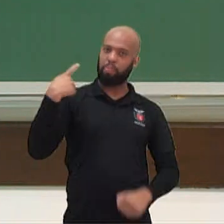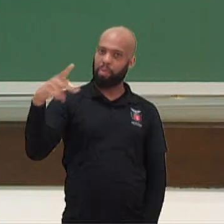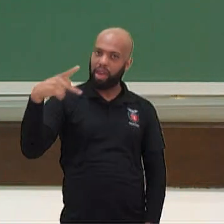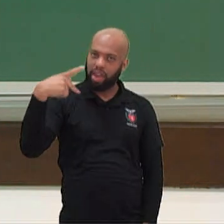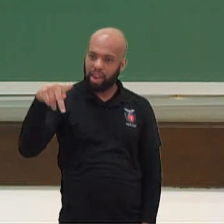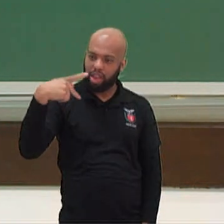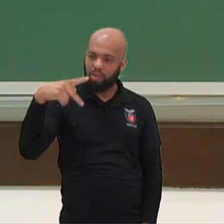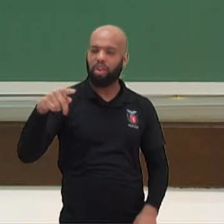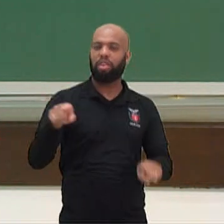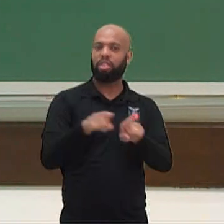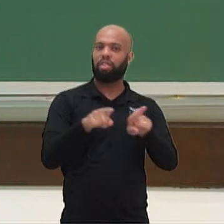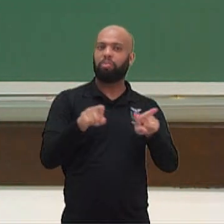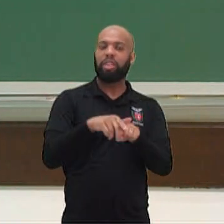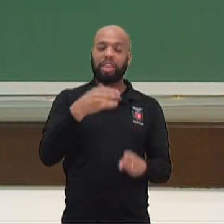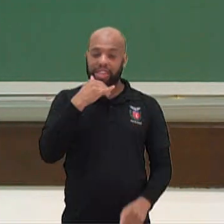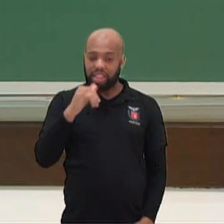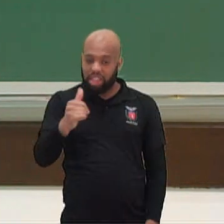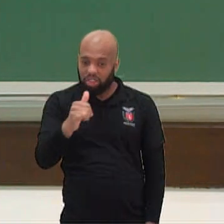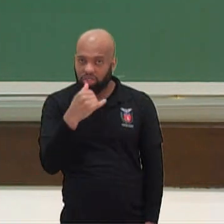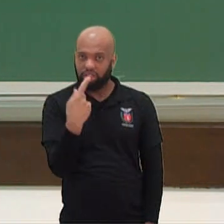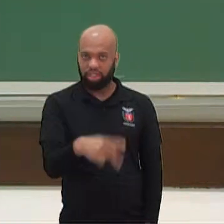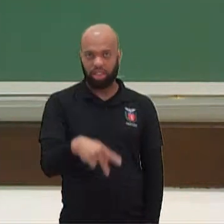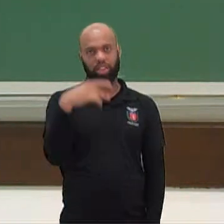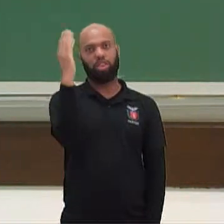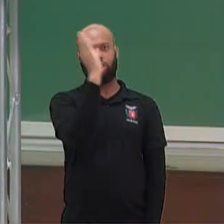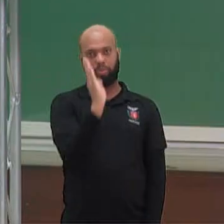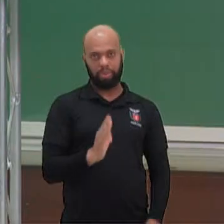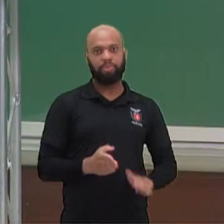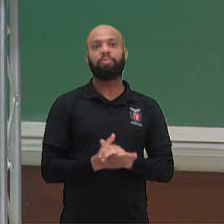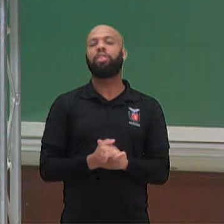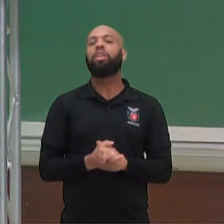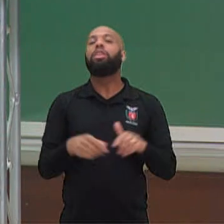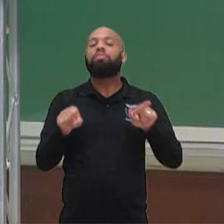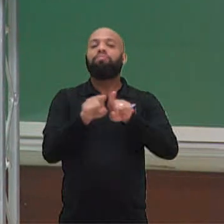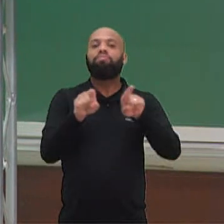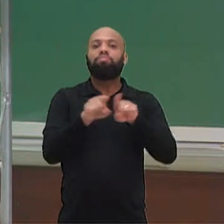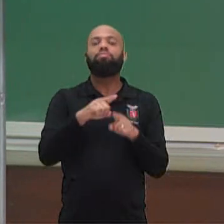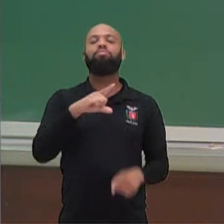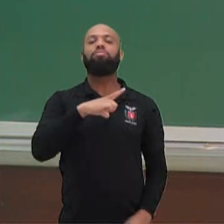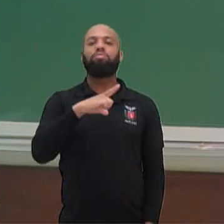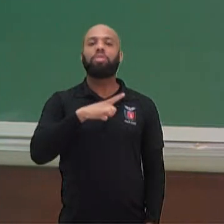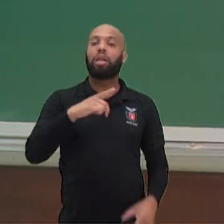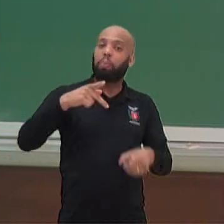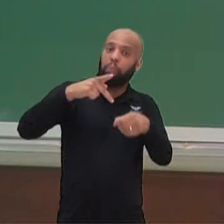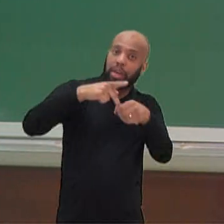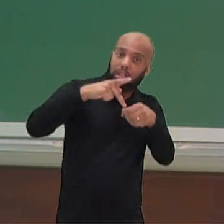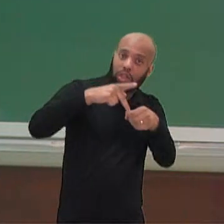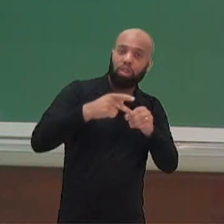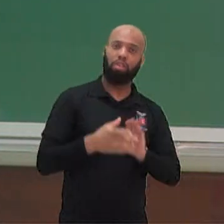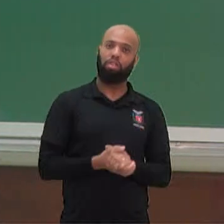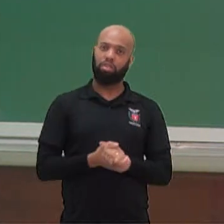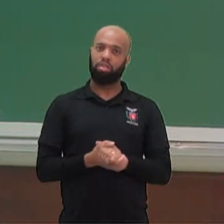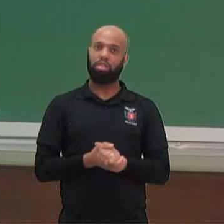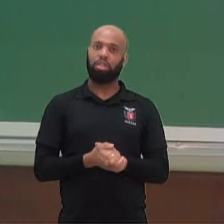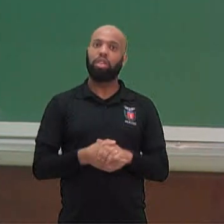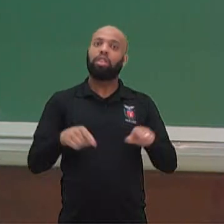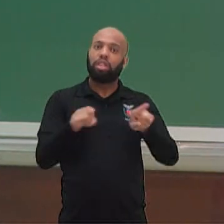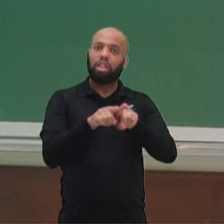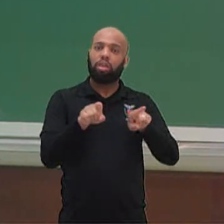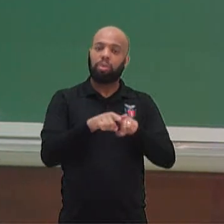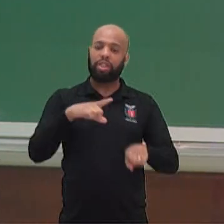de energia hidrelétrica para o Brasil. Então, nós temos também a questão do petróleo, nós temos o